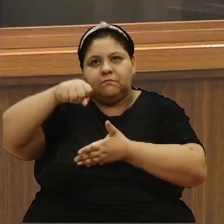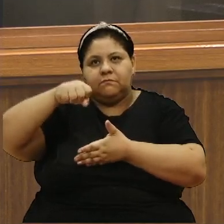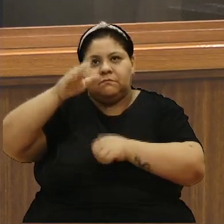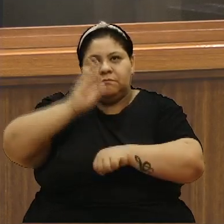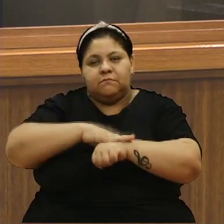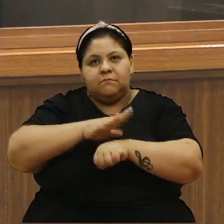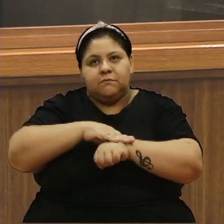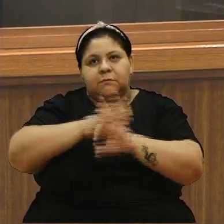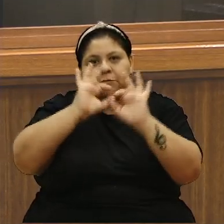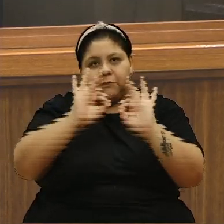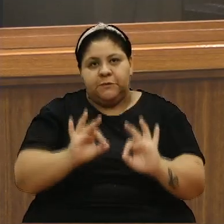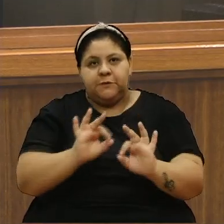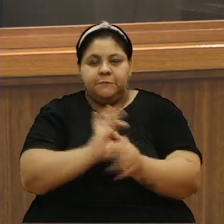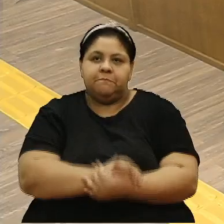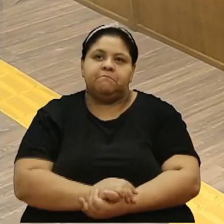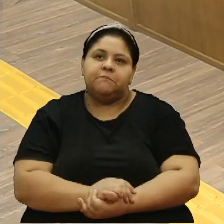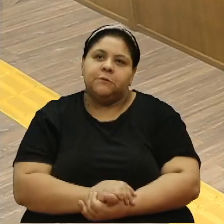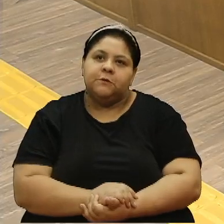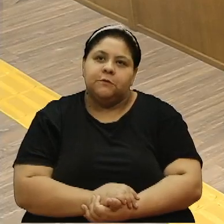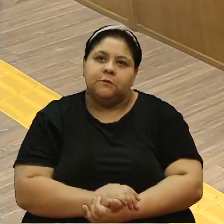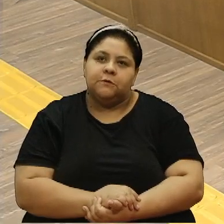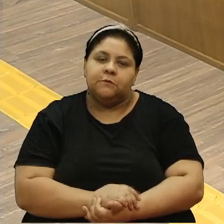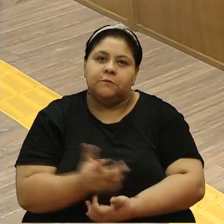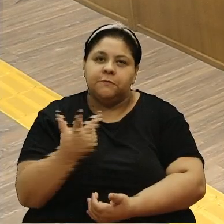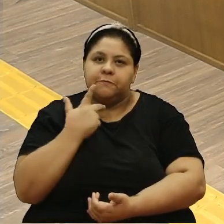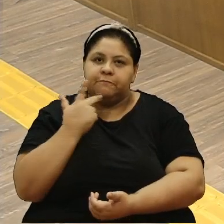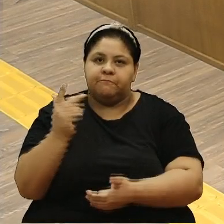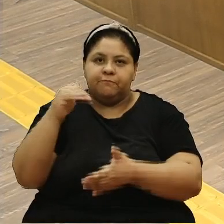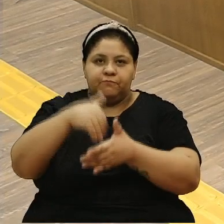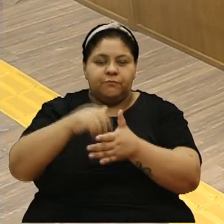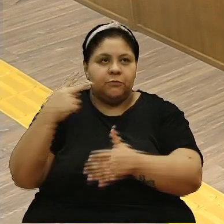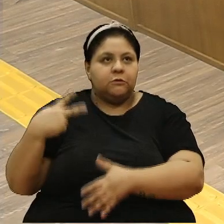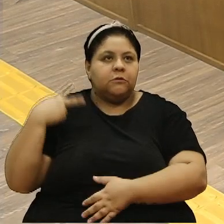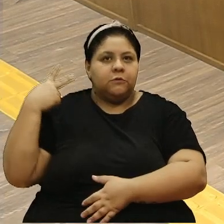no momento oportuno. Em declaração de voto, vereadora Andressa Marques.